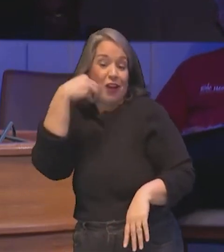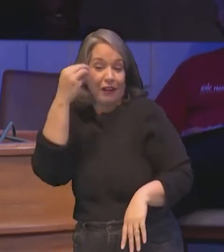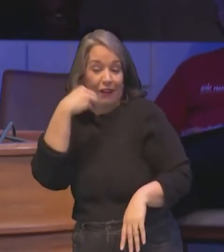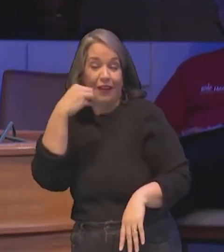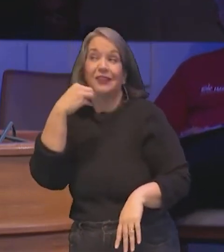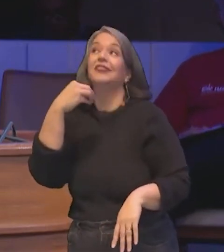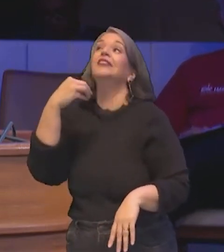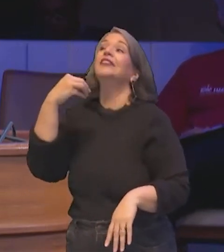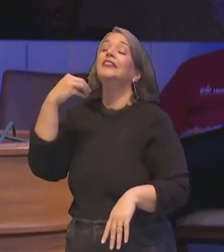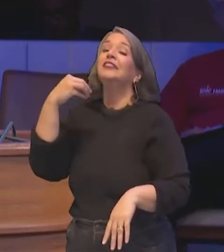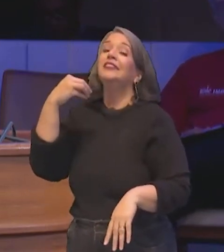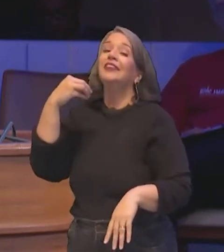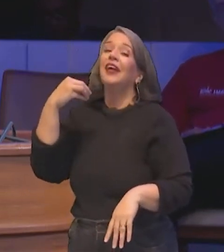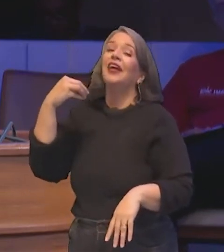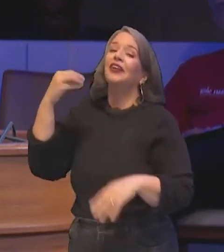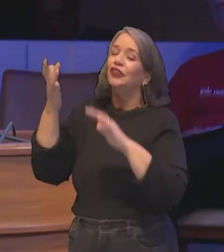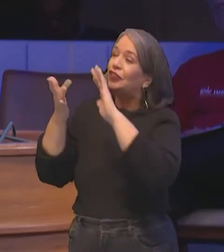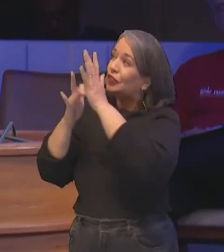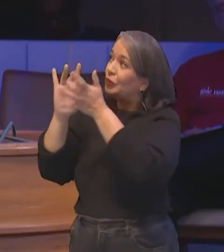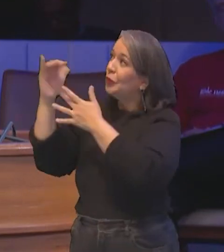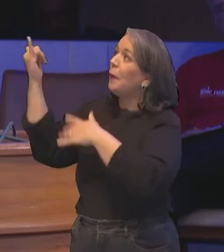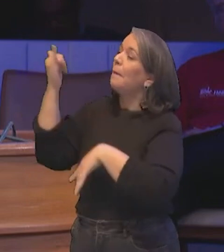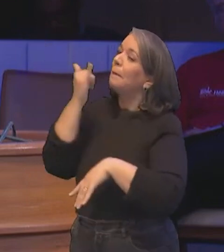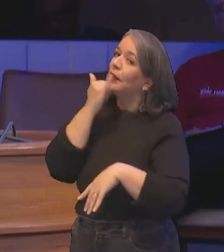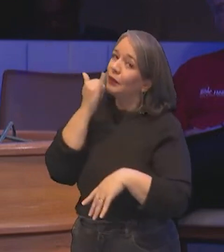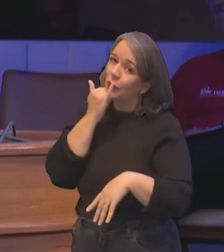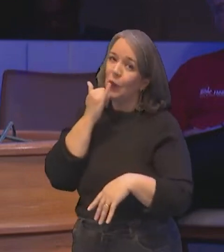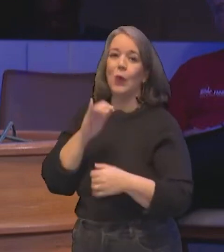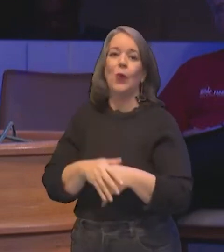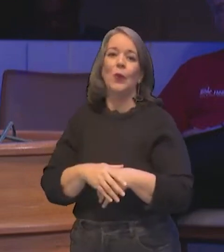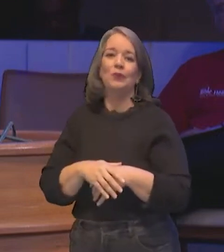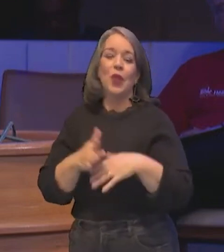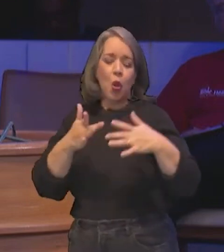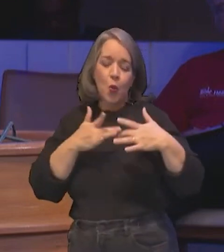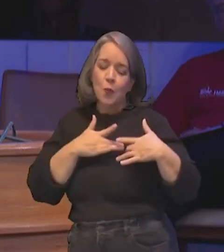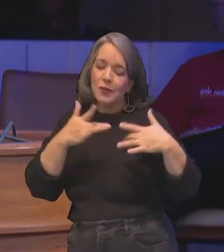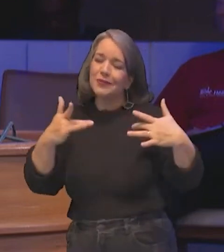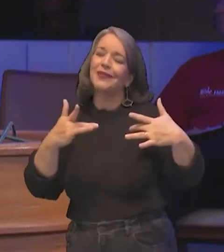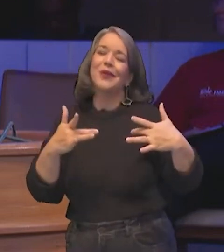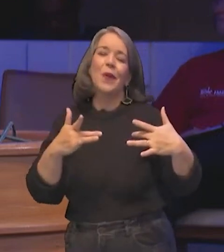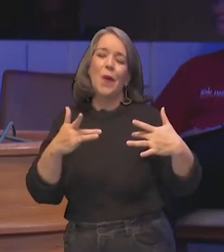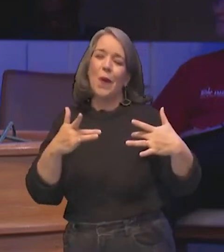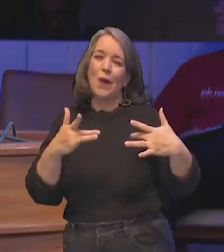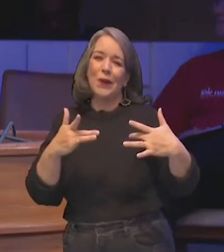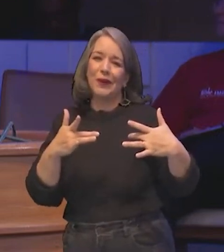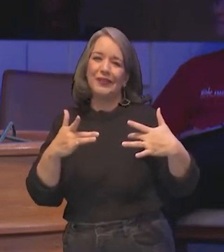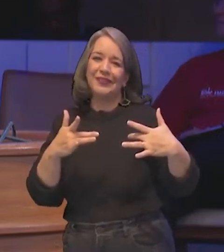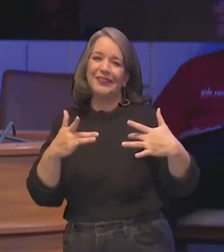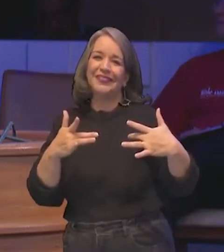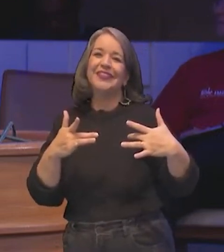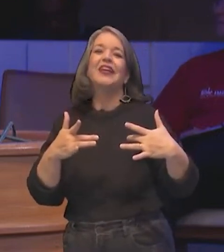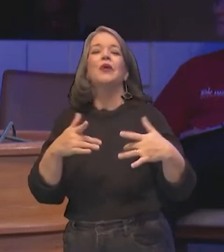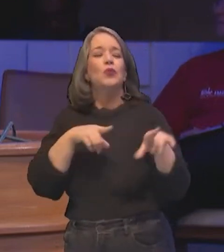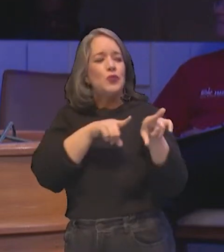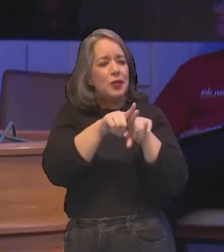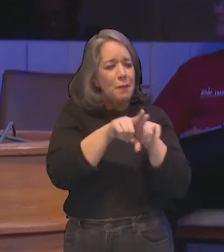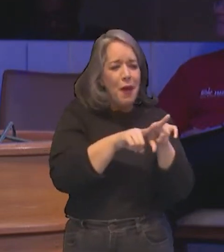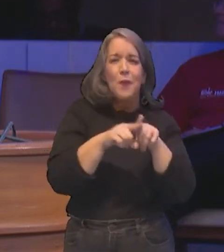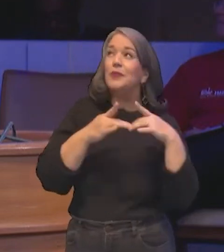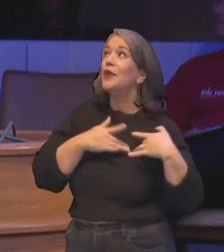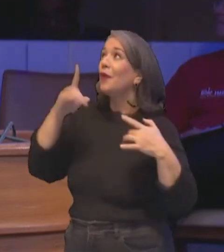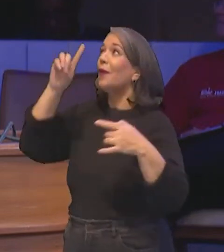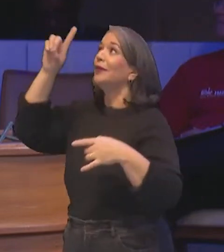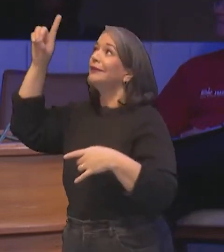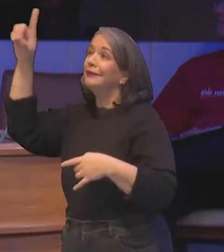foram com misericórdia, sendo abraçados do jeito que eu sou. E dessa forma o Espírito Santo construiu em